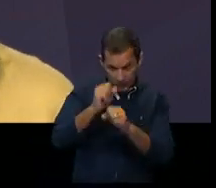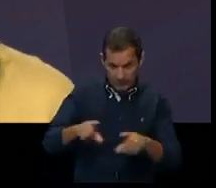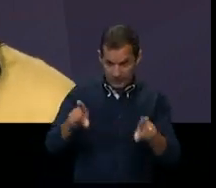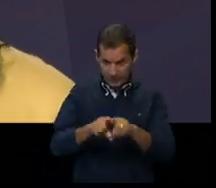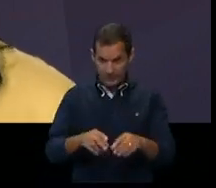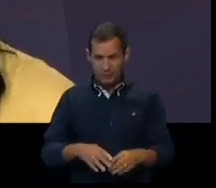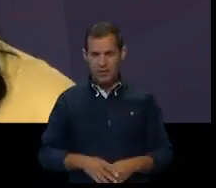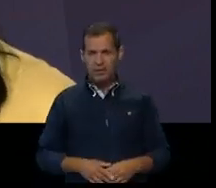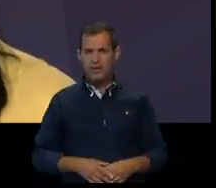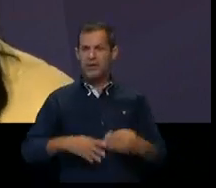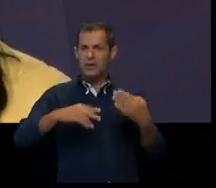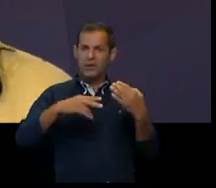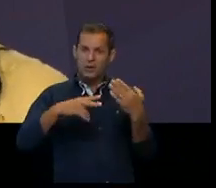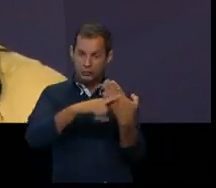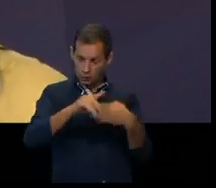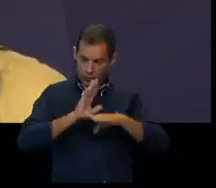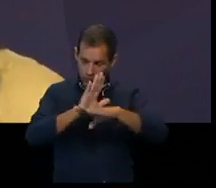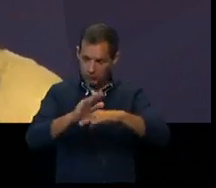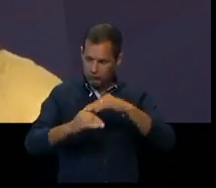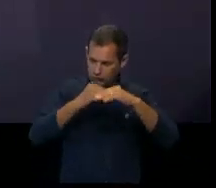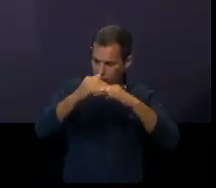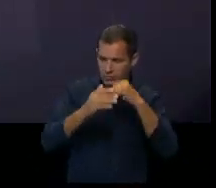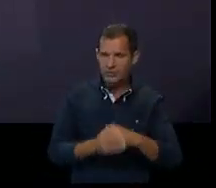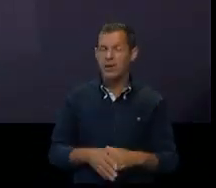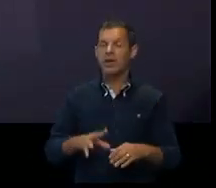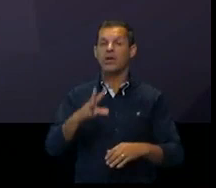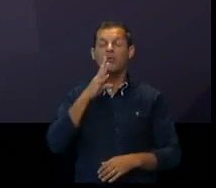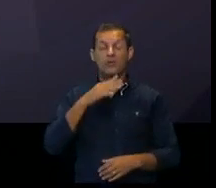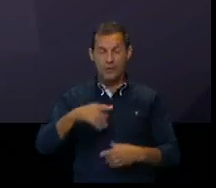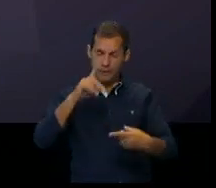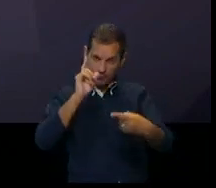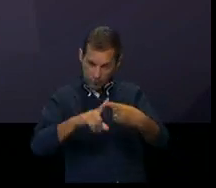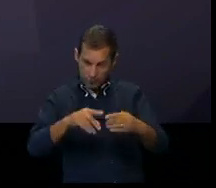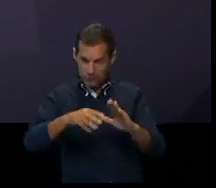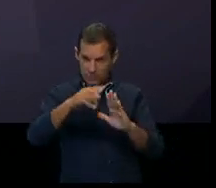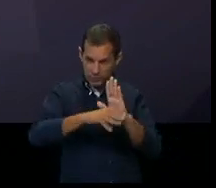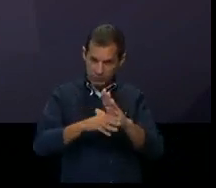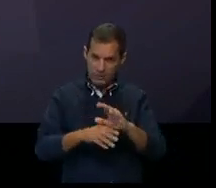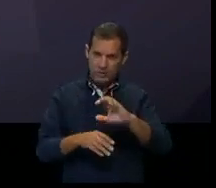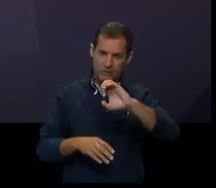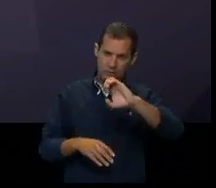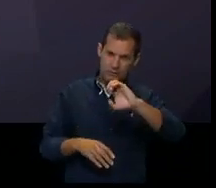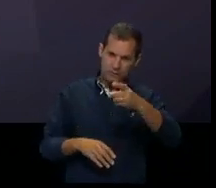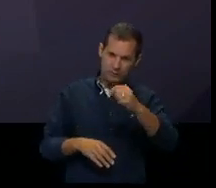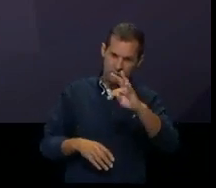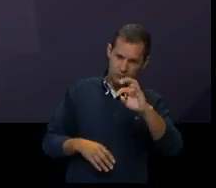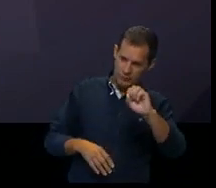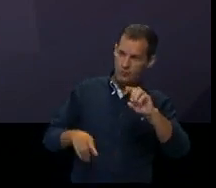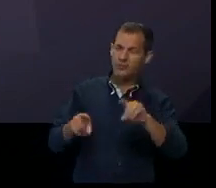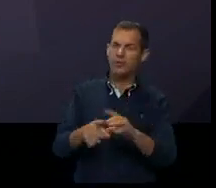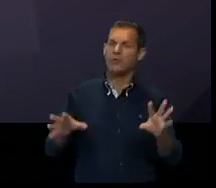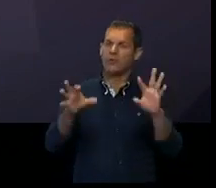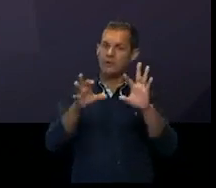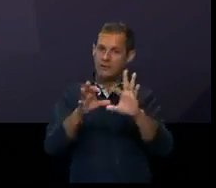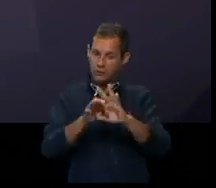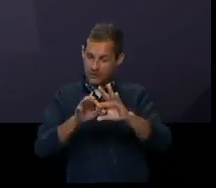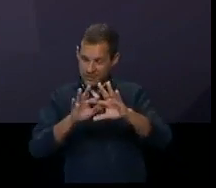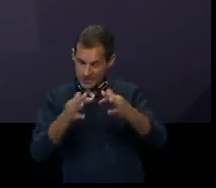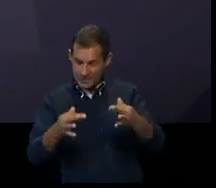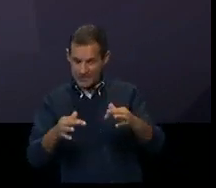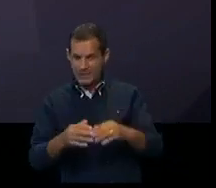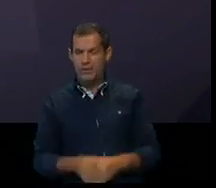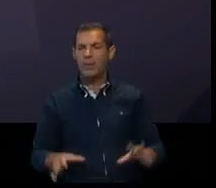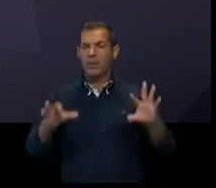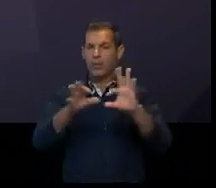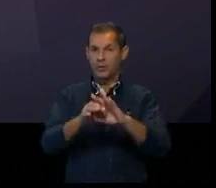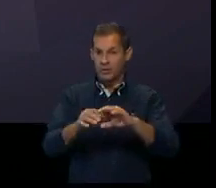dos pensadores que contribuíram para a sua evolução. Conhecemos primeiro um método de exaustão, seguido da integral simples, integral com